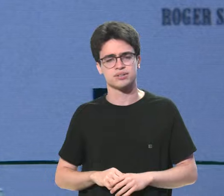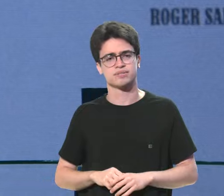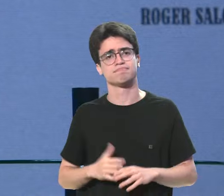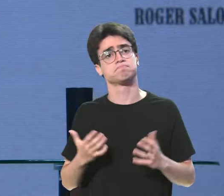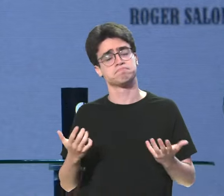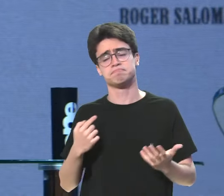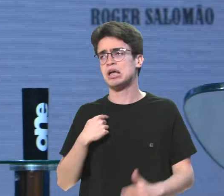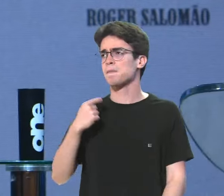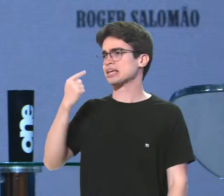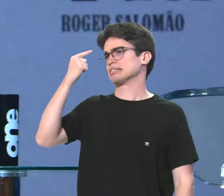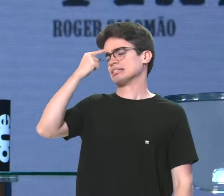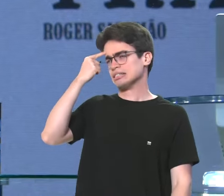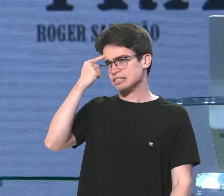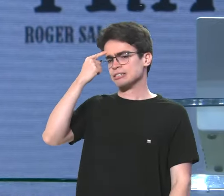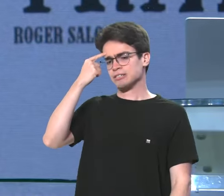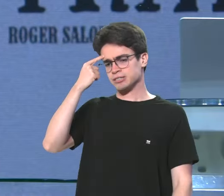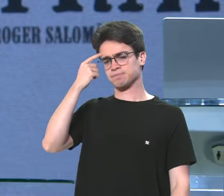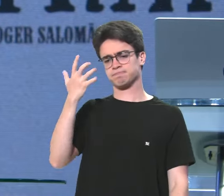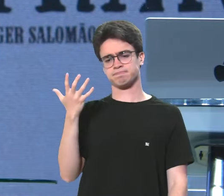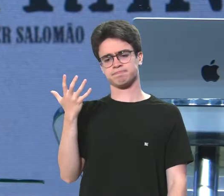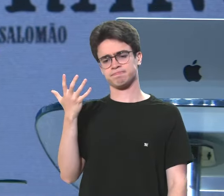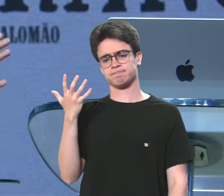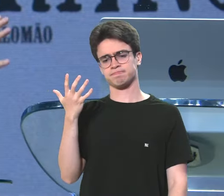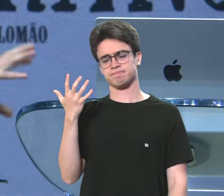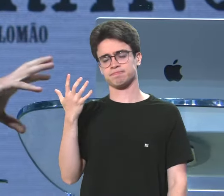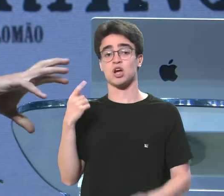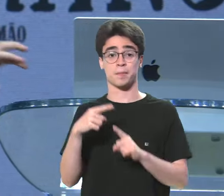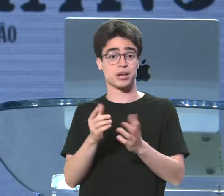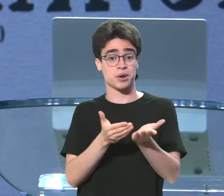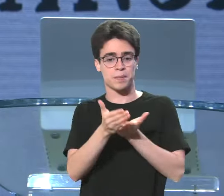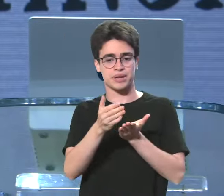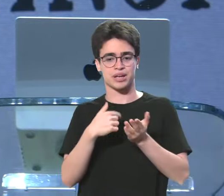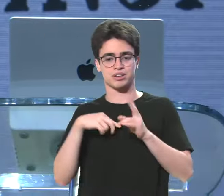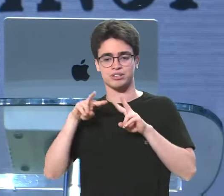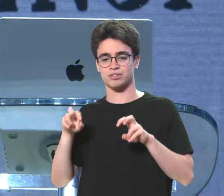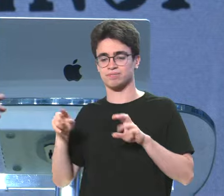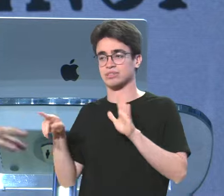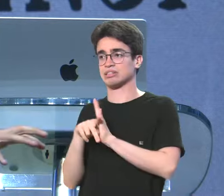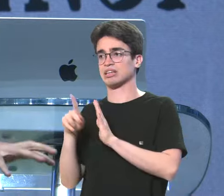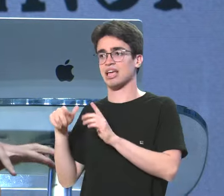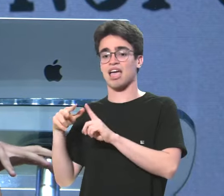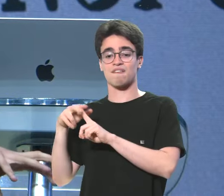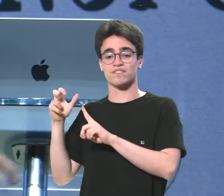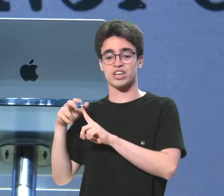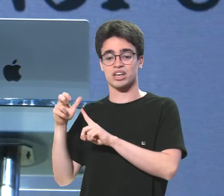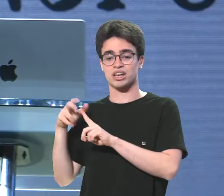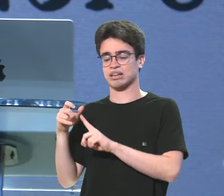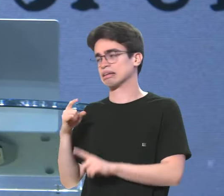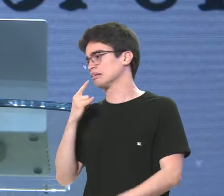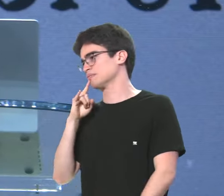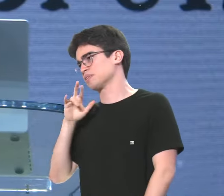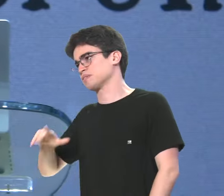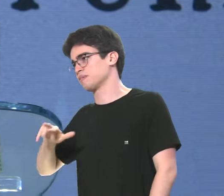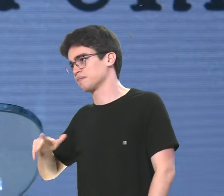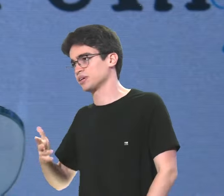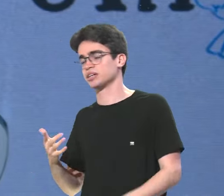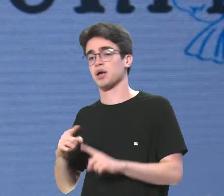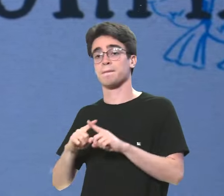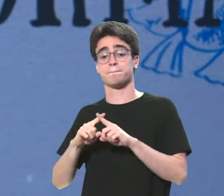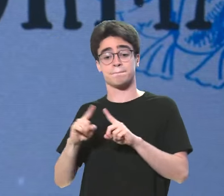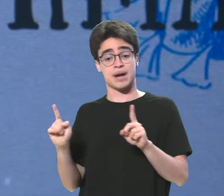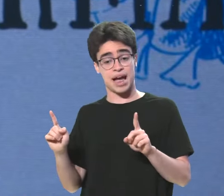e eu fiquei pensando no início eu ia ficar na parte de refrigerantes não dá de cervejas propriamente dito